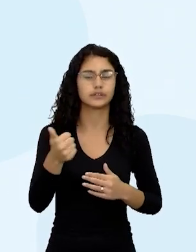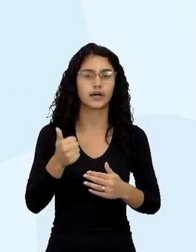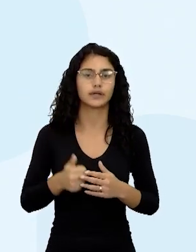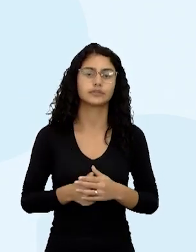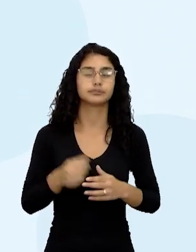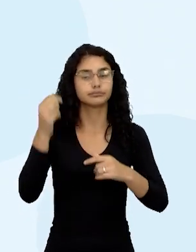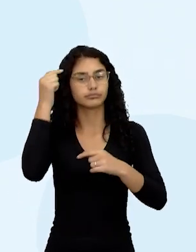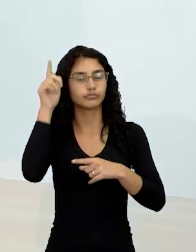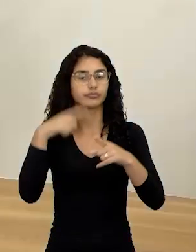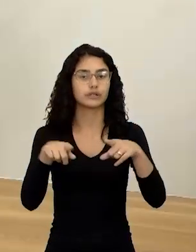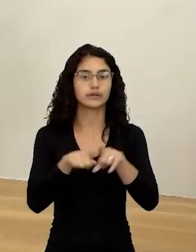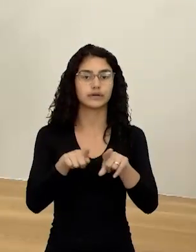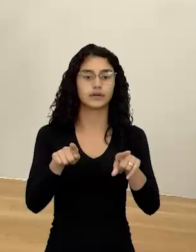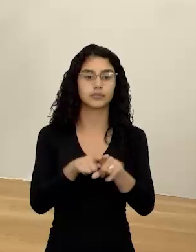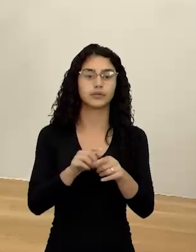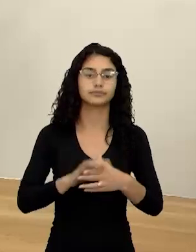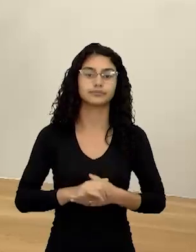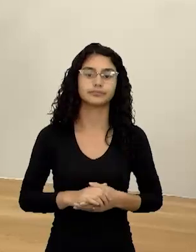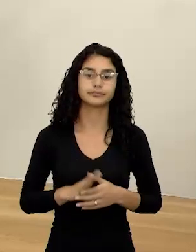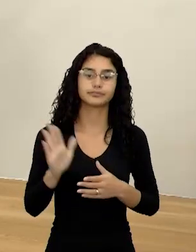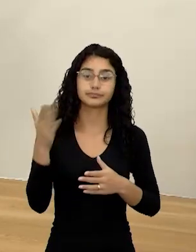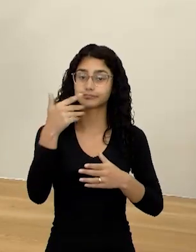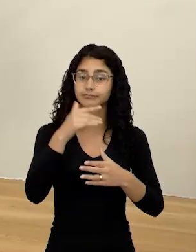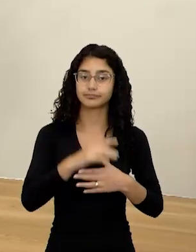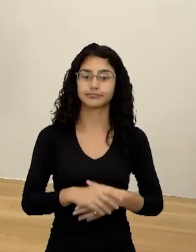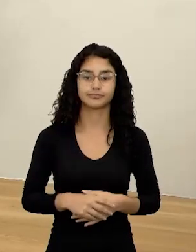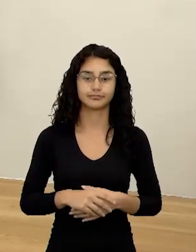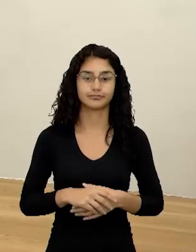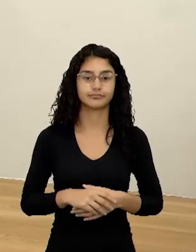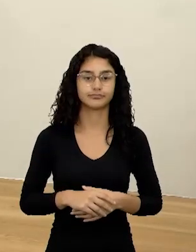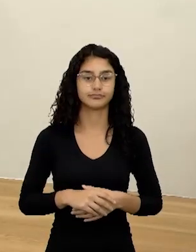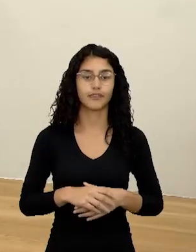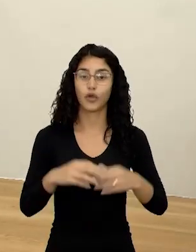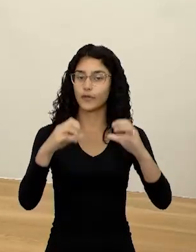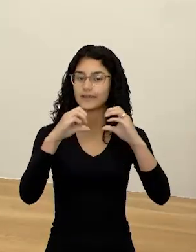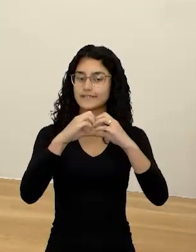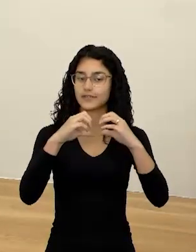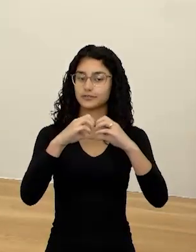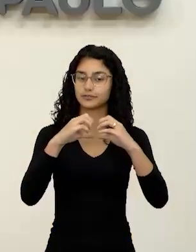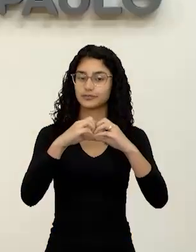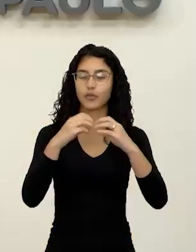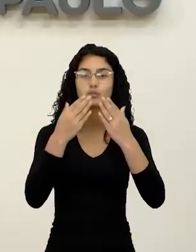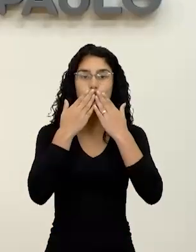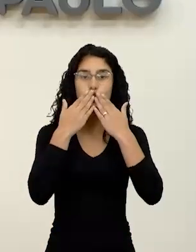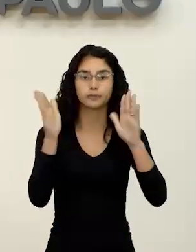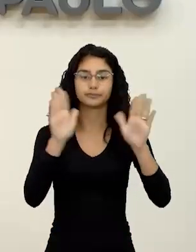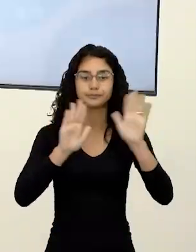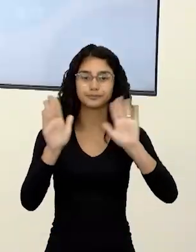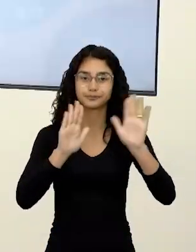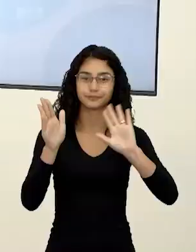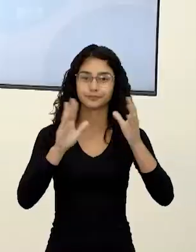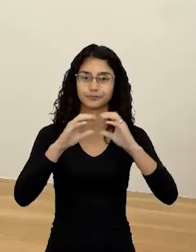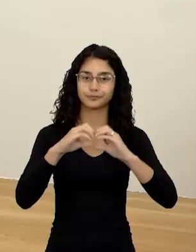tirar dúvidas. E vambora? Bora, então, coração? Opa! Beijos!